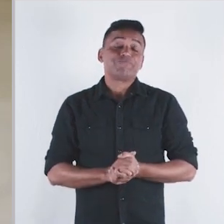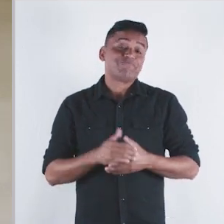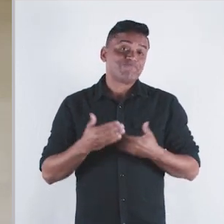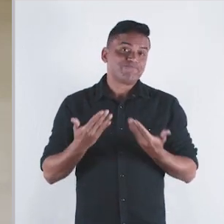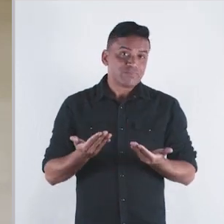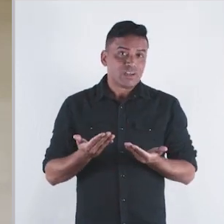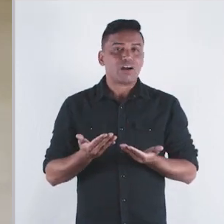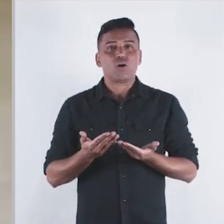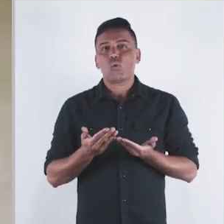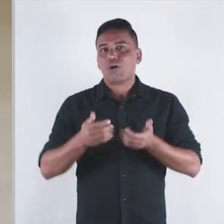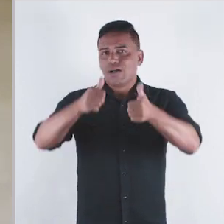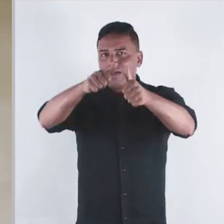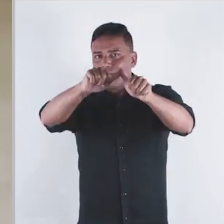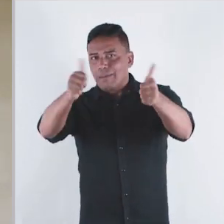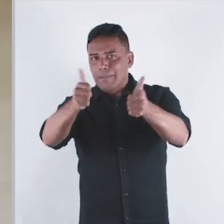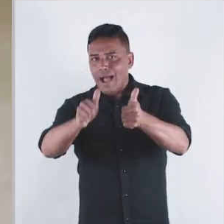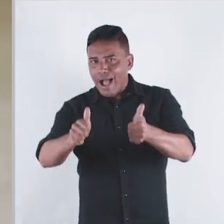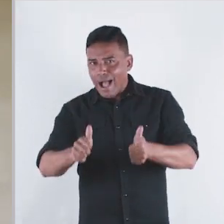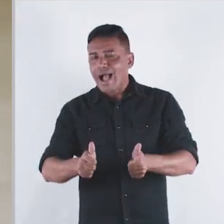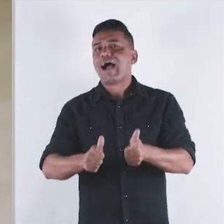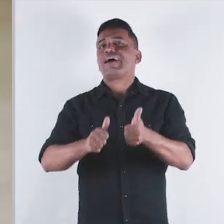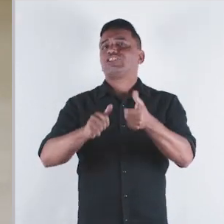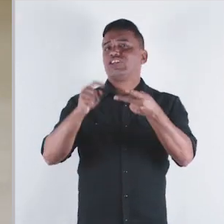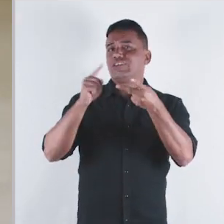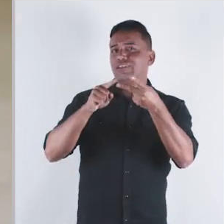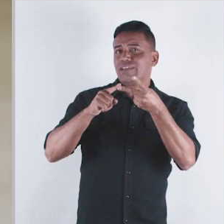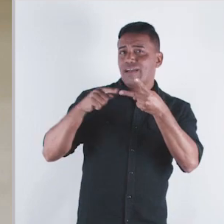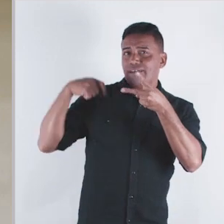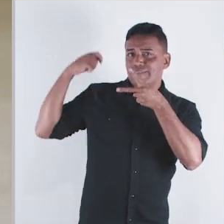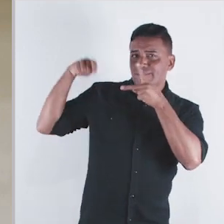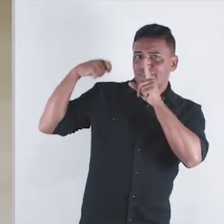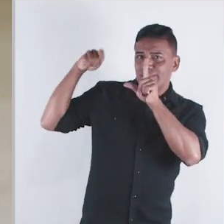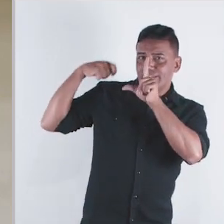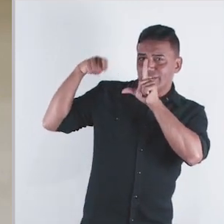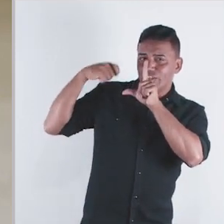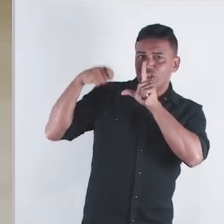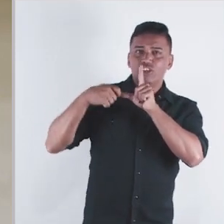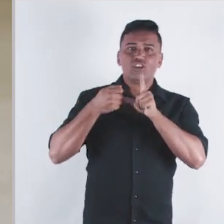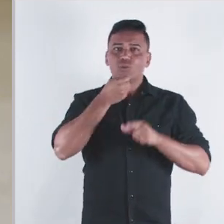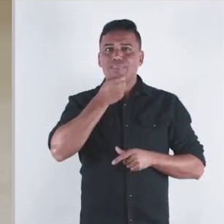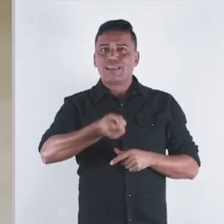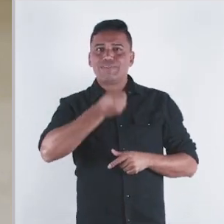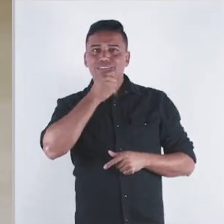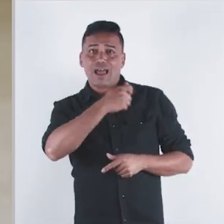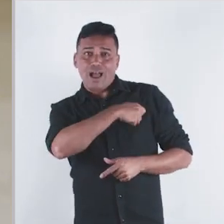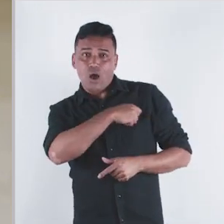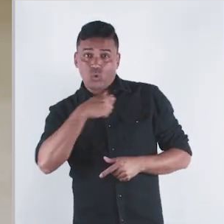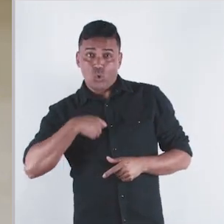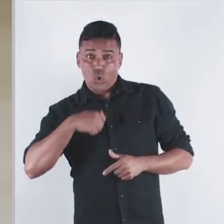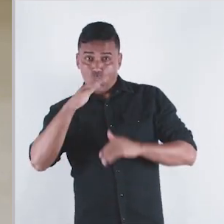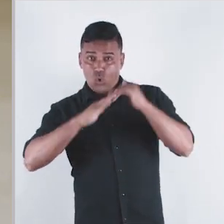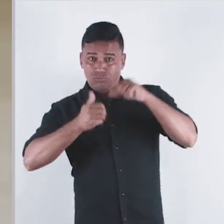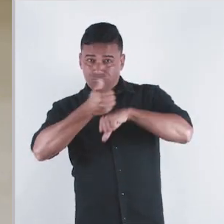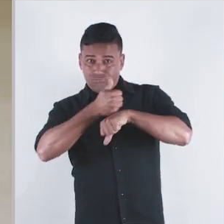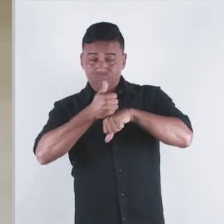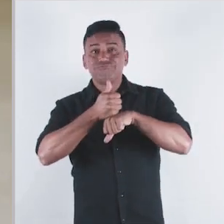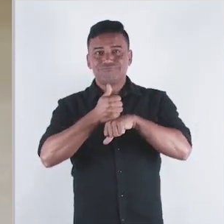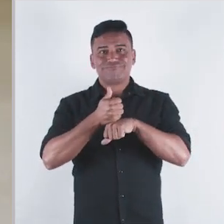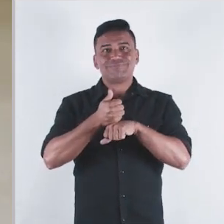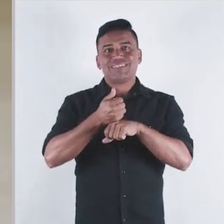captar imagem, captar vídeos, entrevistar autores, recolher fortuna crítica, fazer a